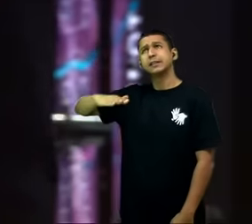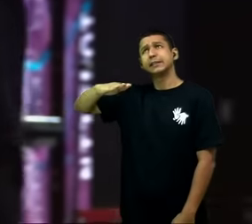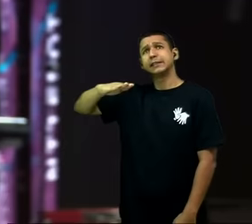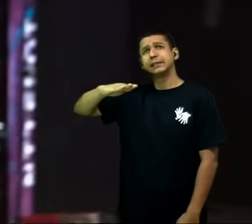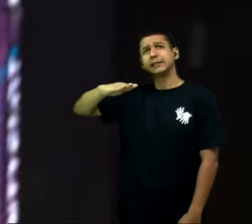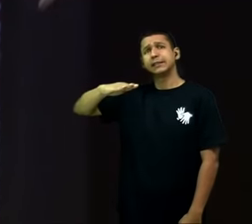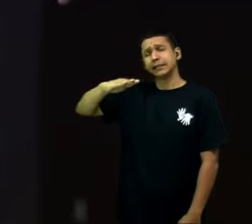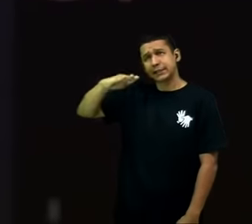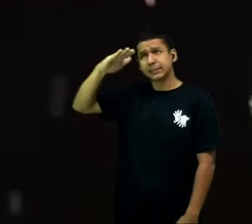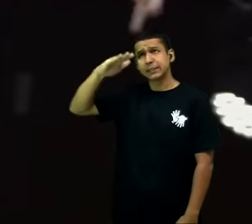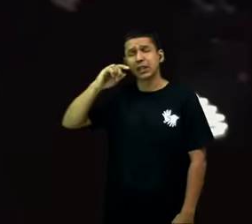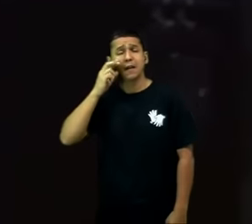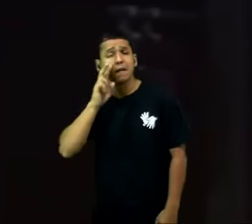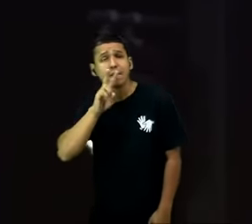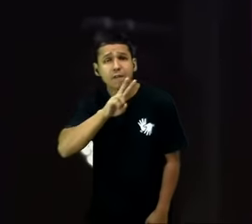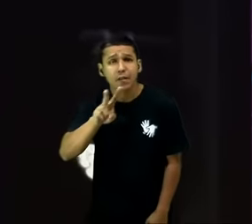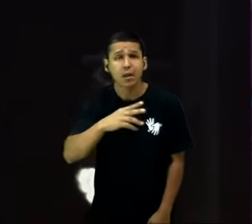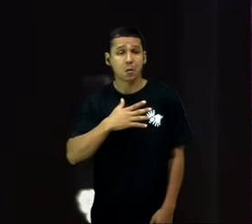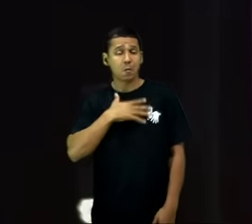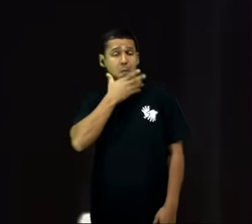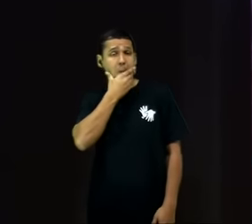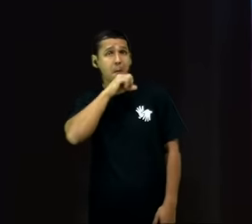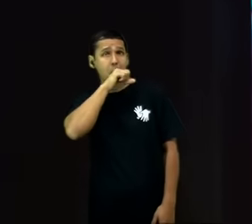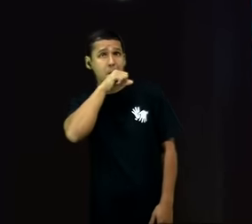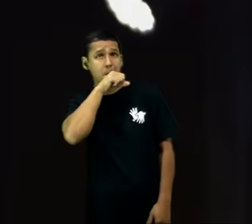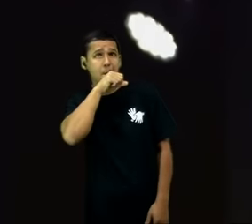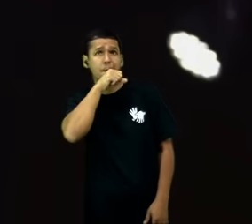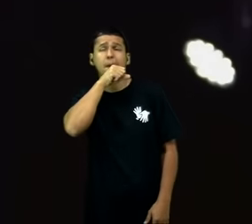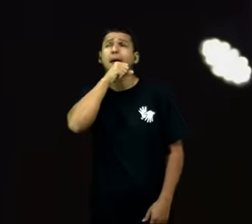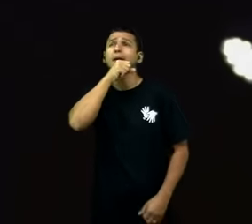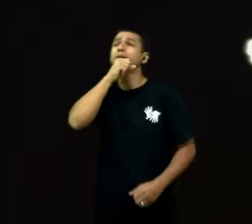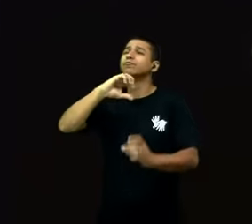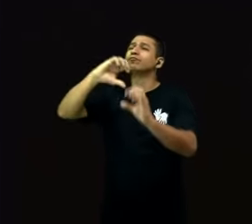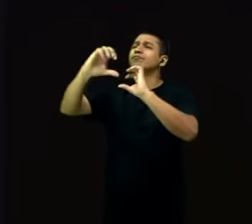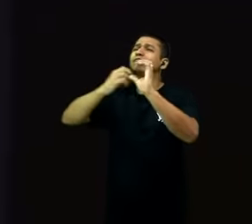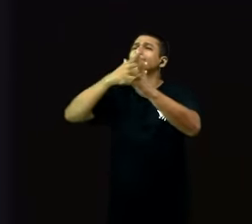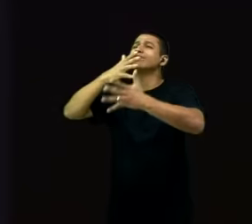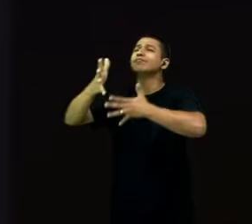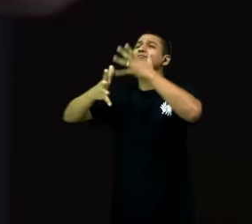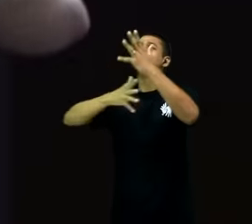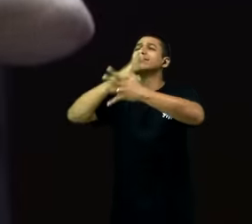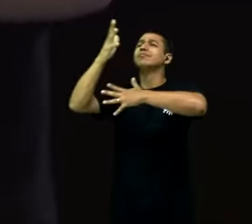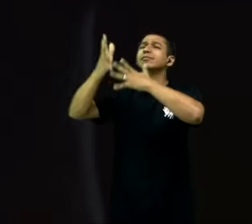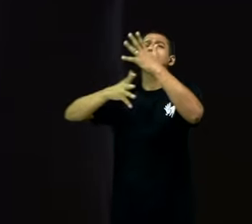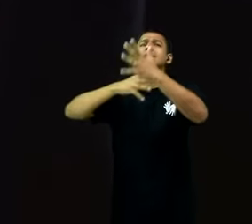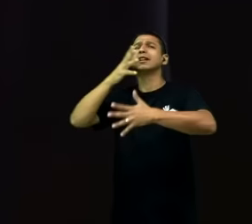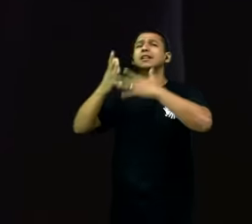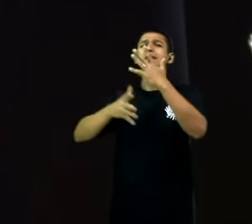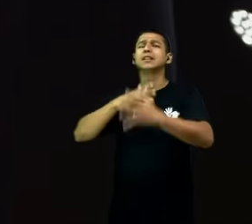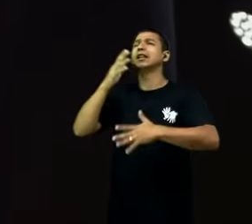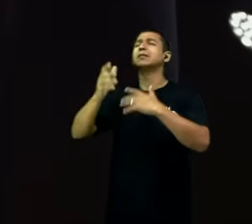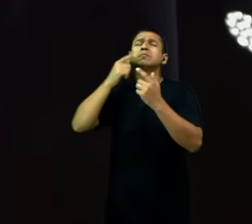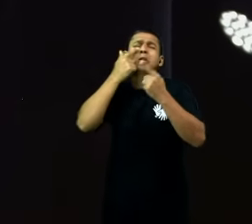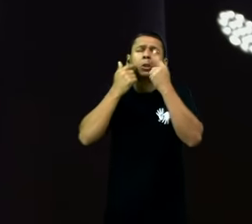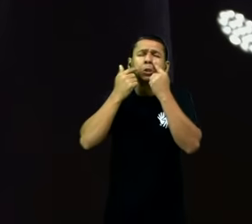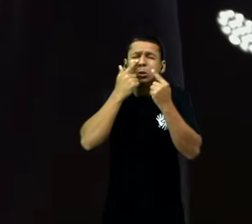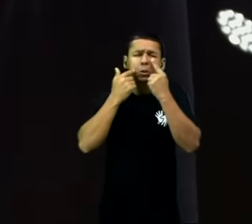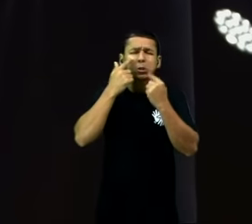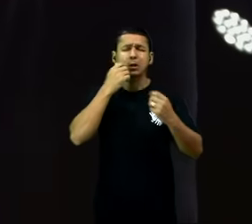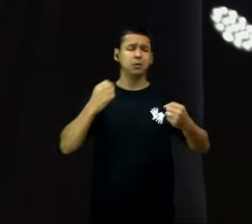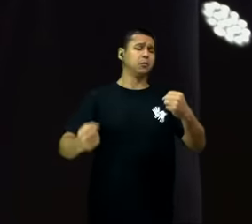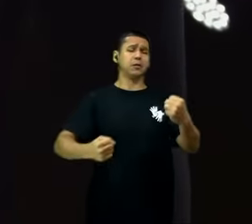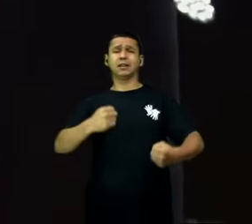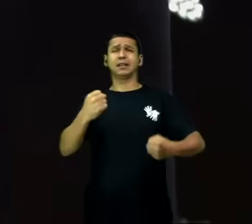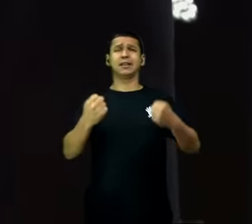é um chorão, sempre foi um chorão. Quantas vezes eu vi meu pai todo lá fazendo as doideiras dele, as maluquices doidas dele, que sempre foi maluco, mas estava chorando dentro do carro,